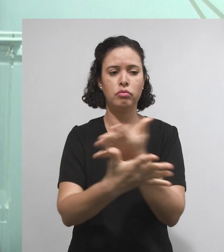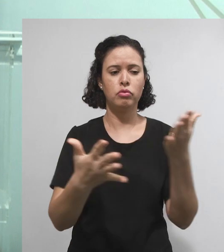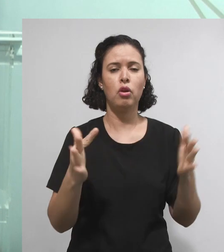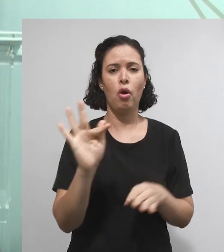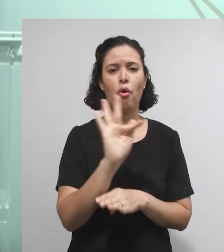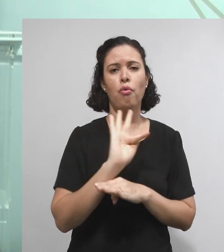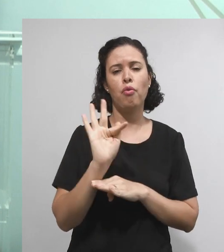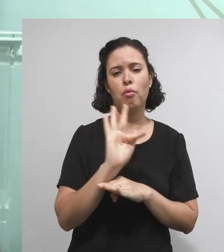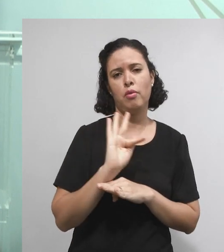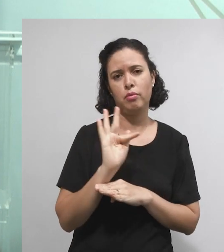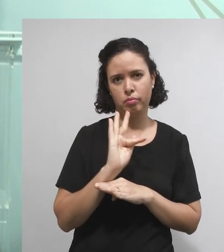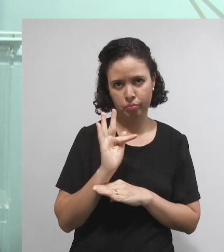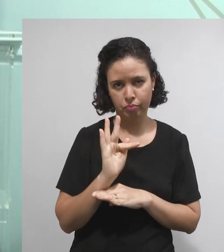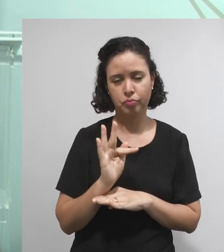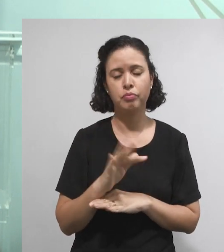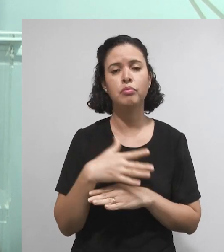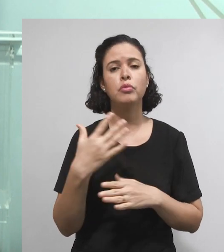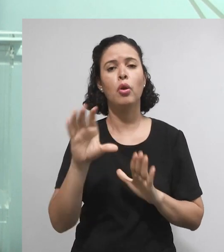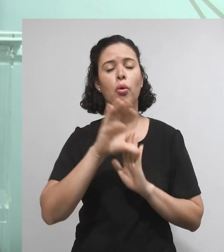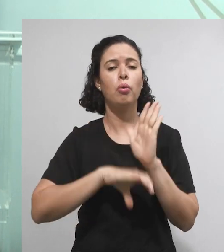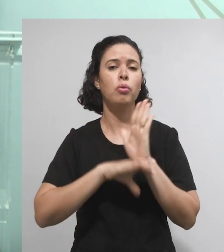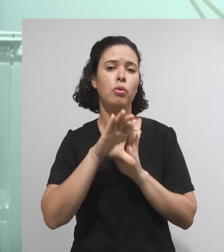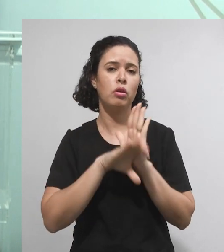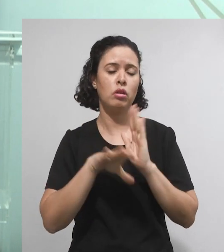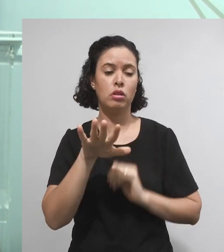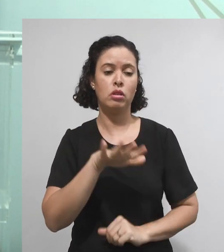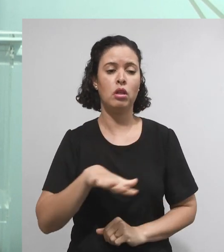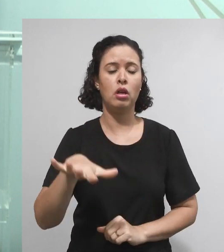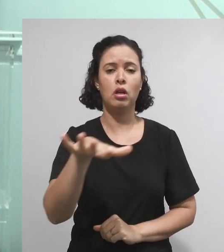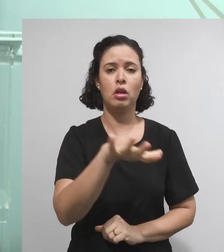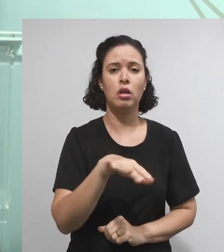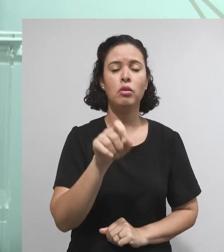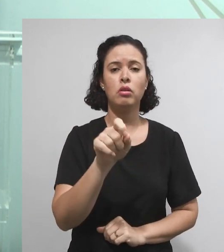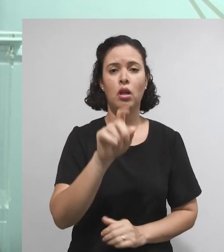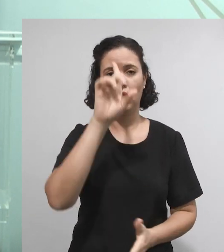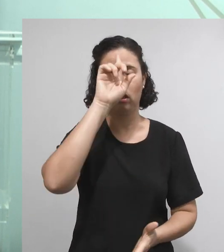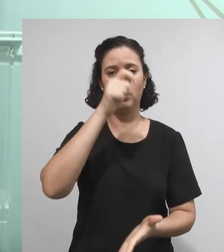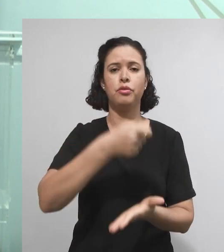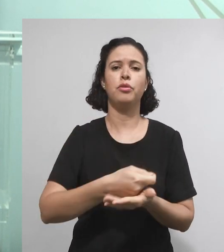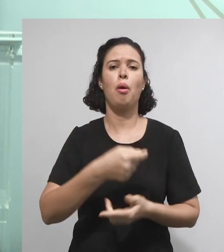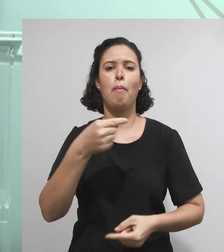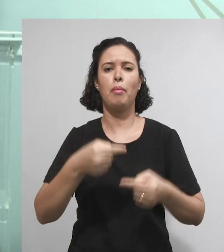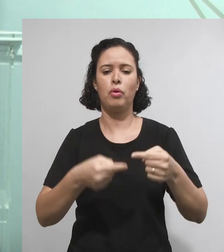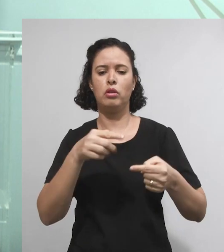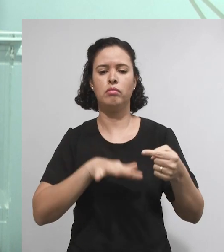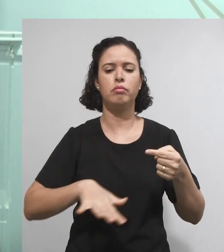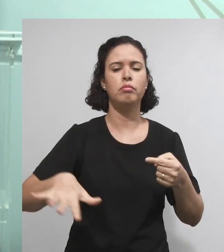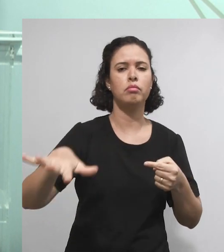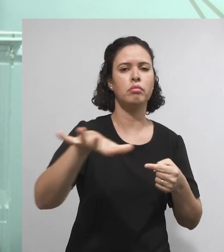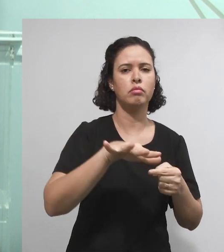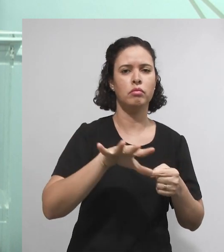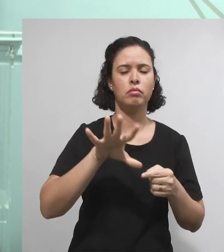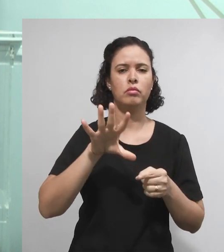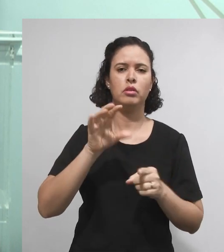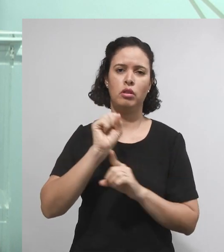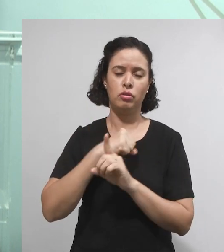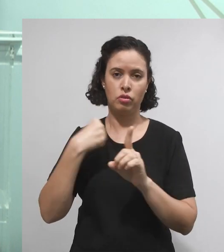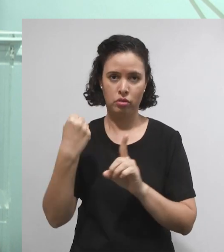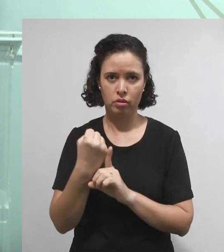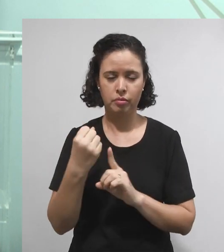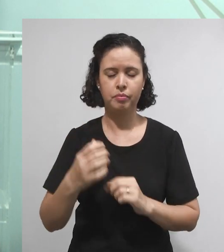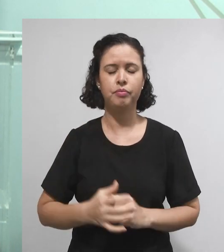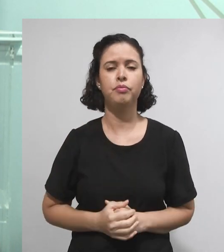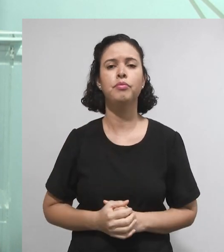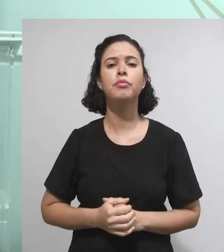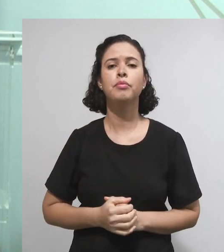Ele é como um currículo formal. Esse currículo ele está no âmbito das decisões políticas. Então, está lá no